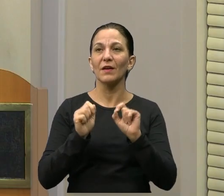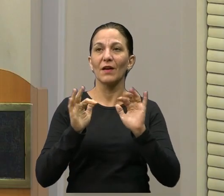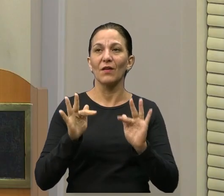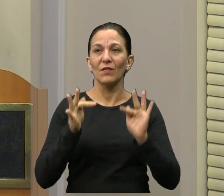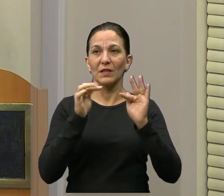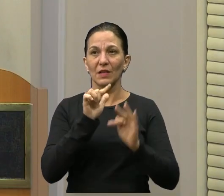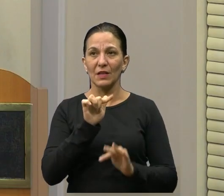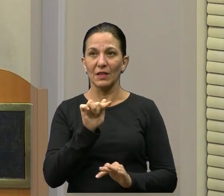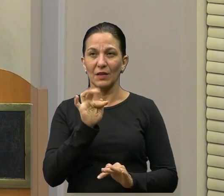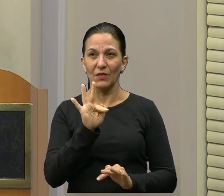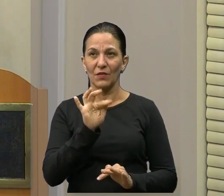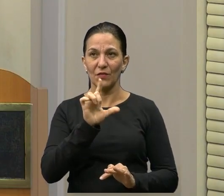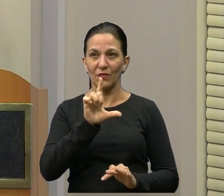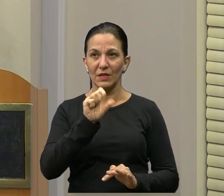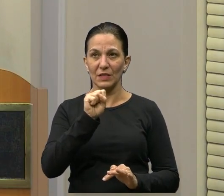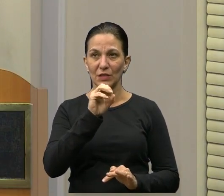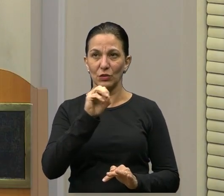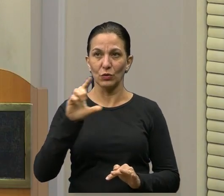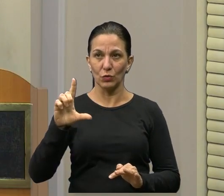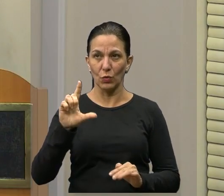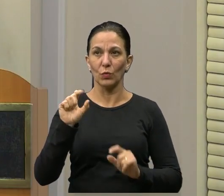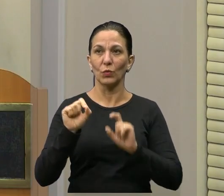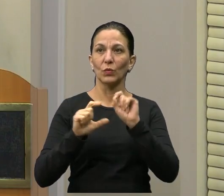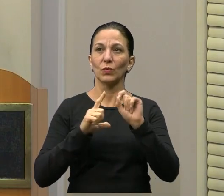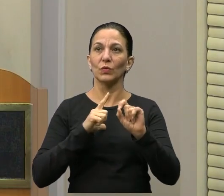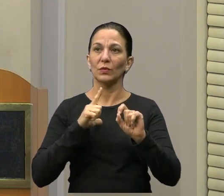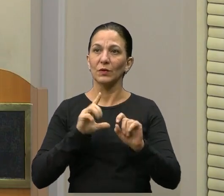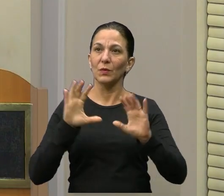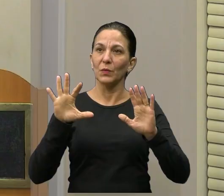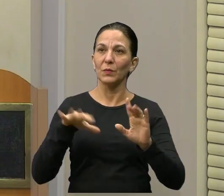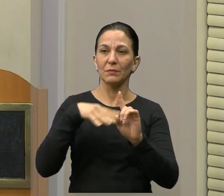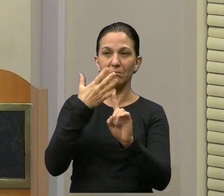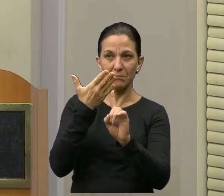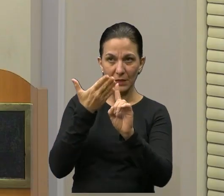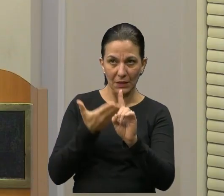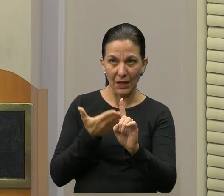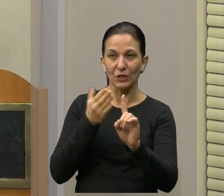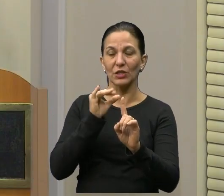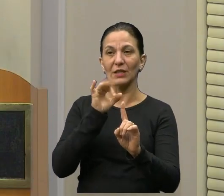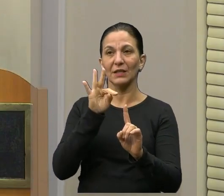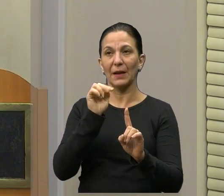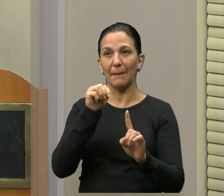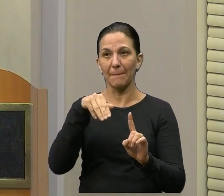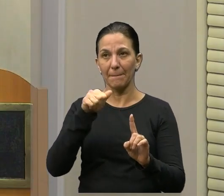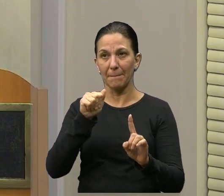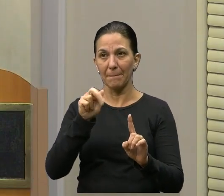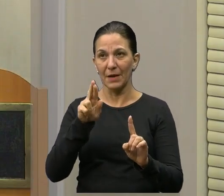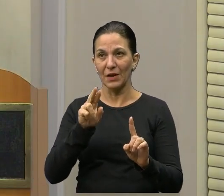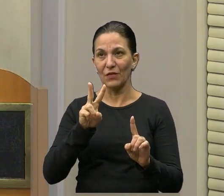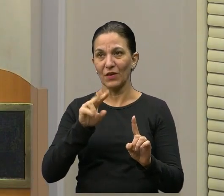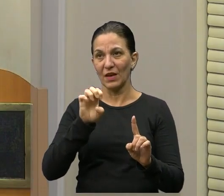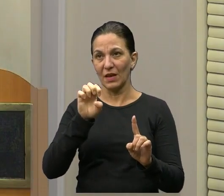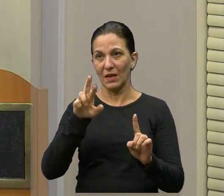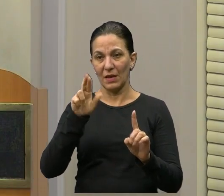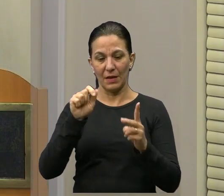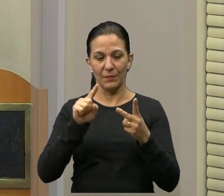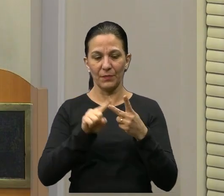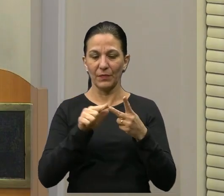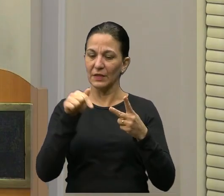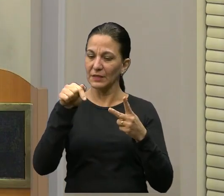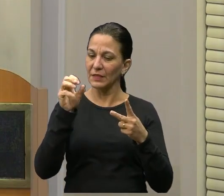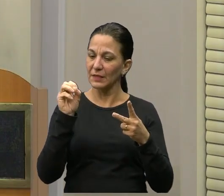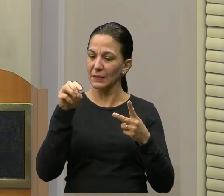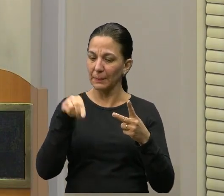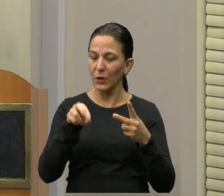nossa Flisol, que este ano homenageia Itamar Vieira. A segunda emenda, de 70 mil reais,